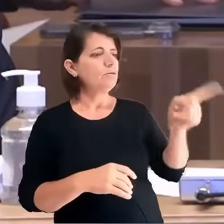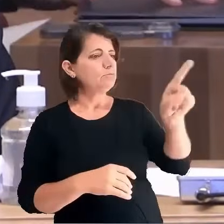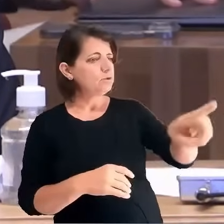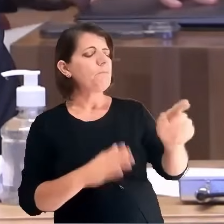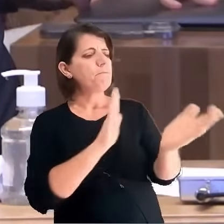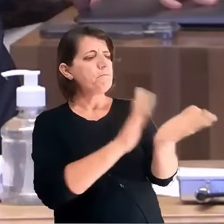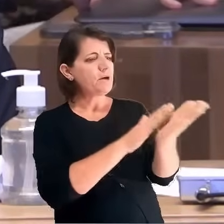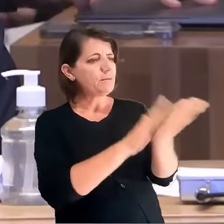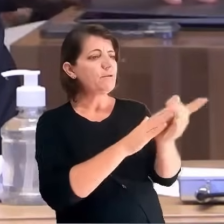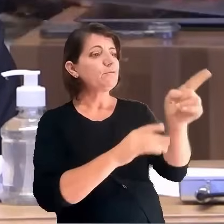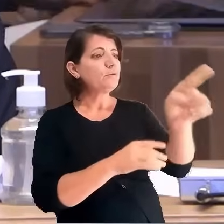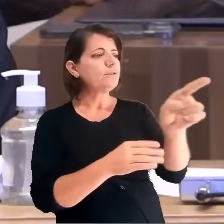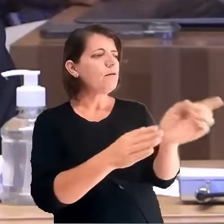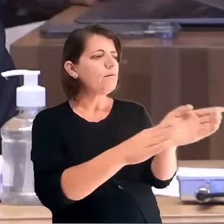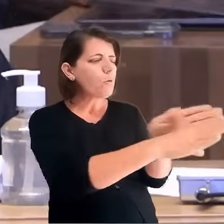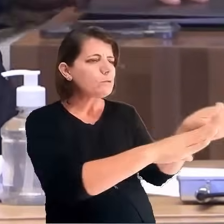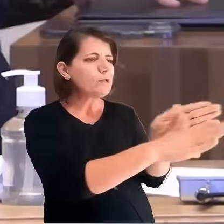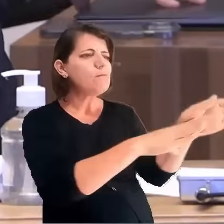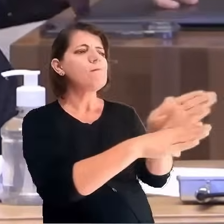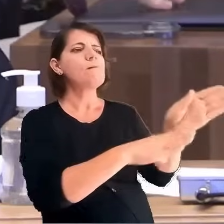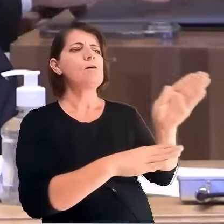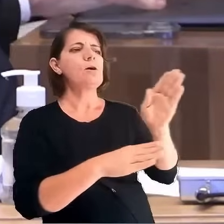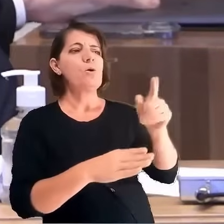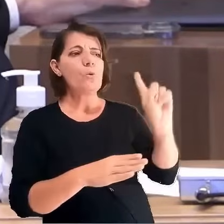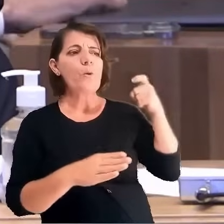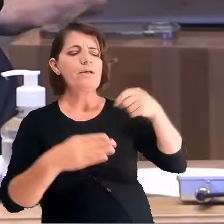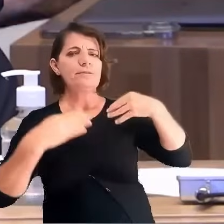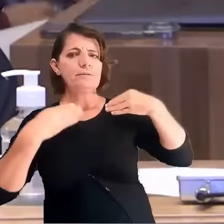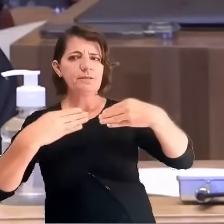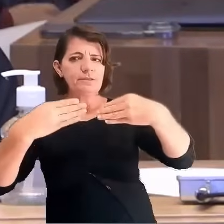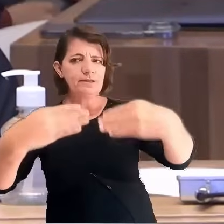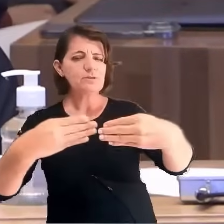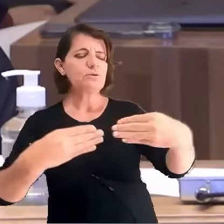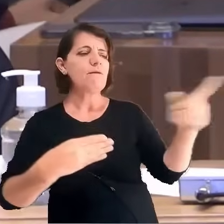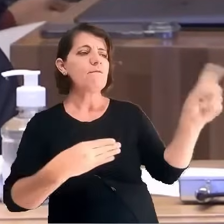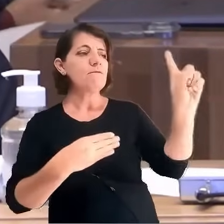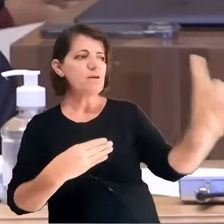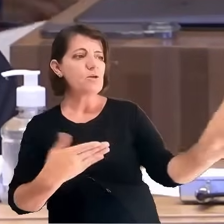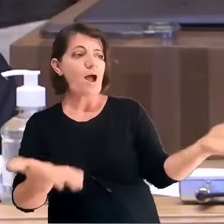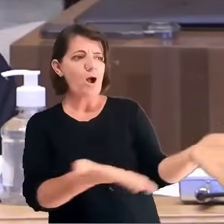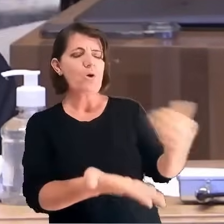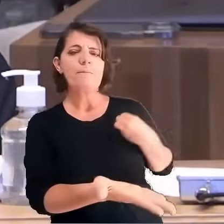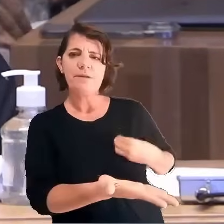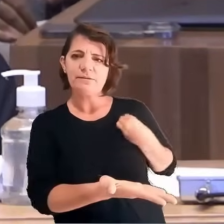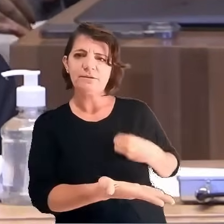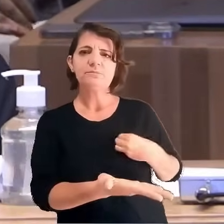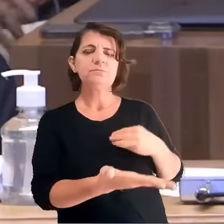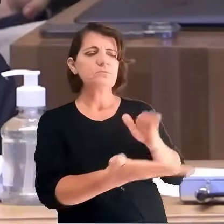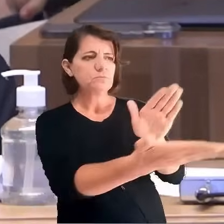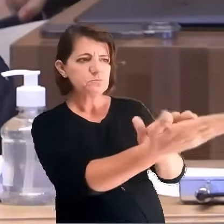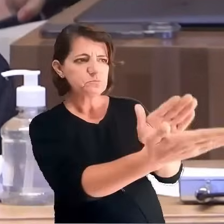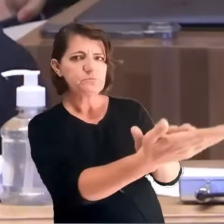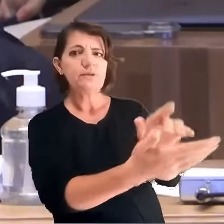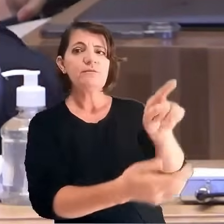Anderson Torres de vir aqui e responder todas as perguntas que nós fizemos portanto Senhor eu até